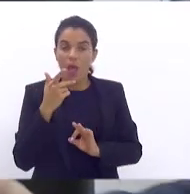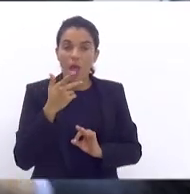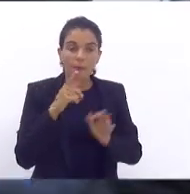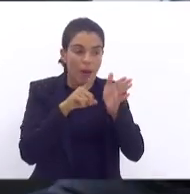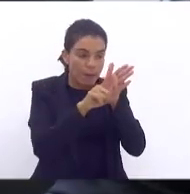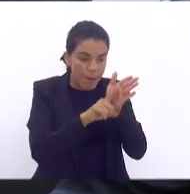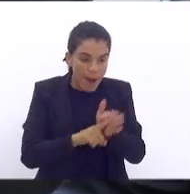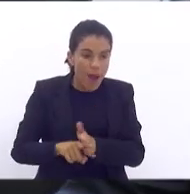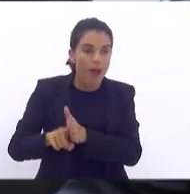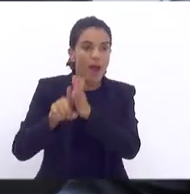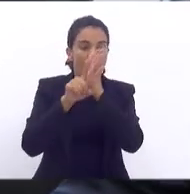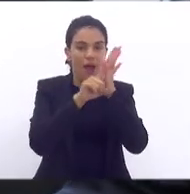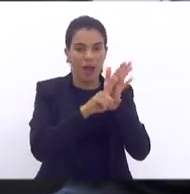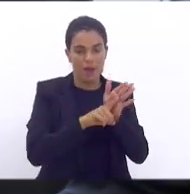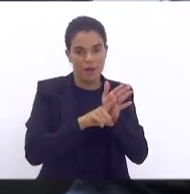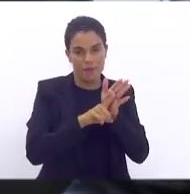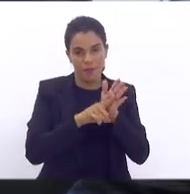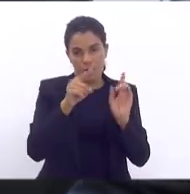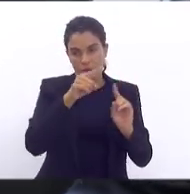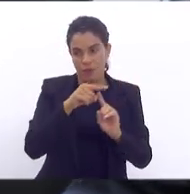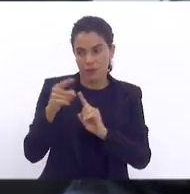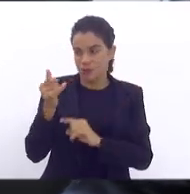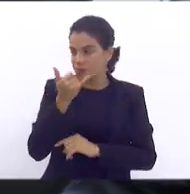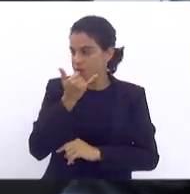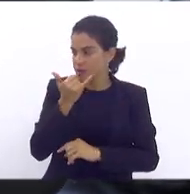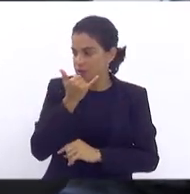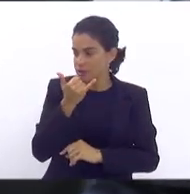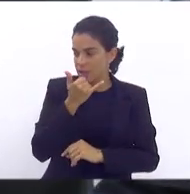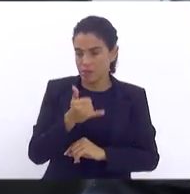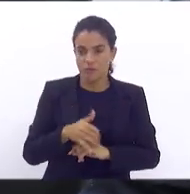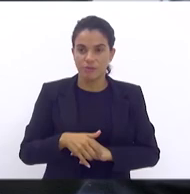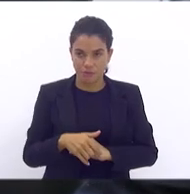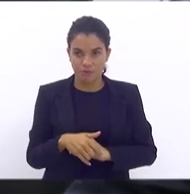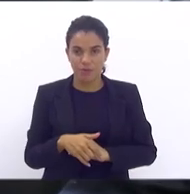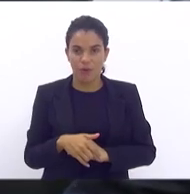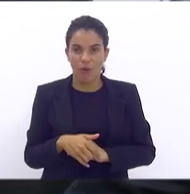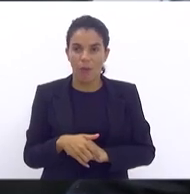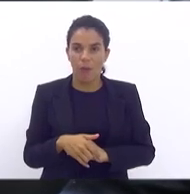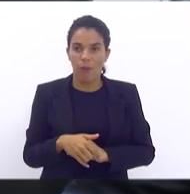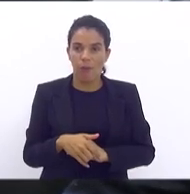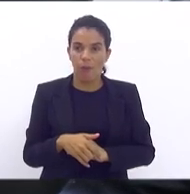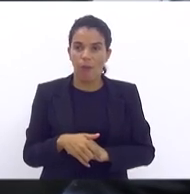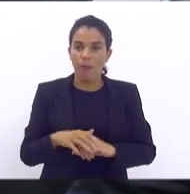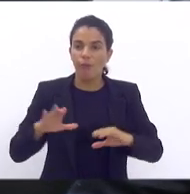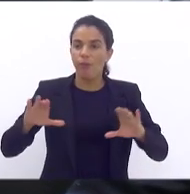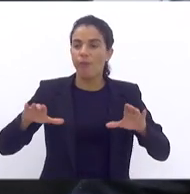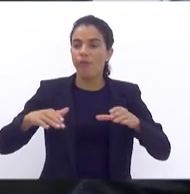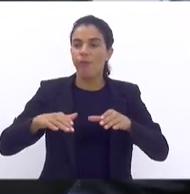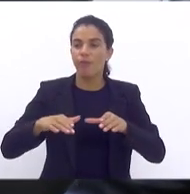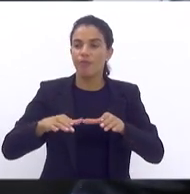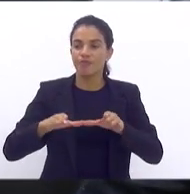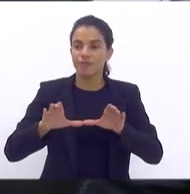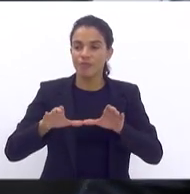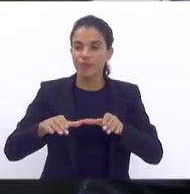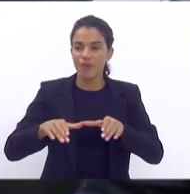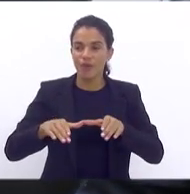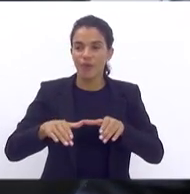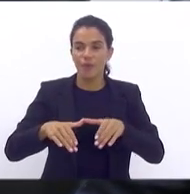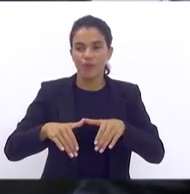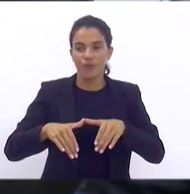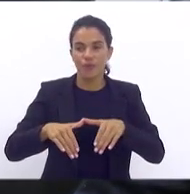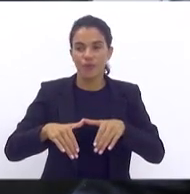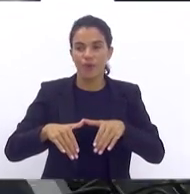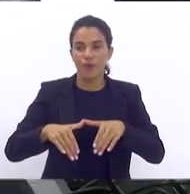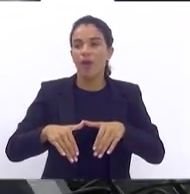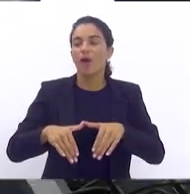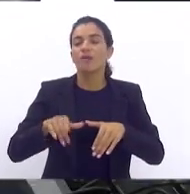assim, um incidente de uma embarcação como essa, colidindo com a Baía com a Ponte Rio de Niterói.